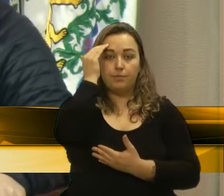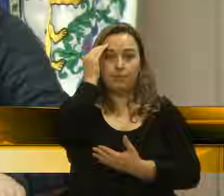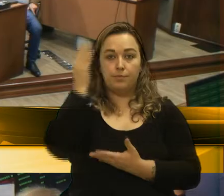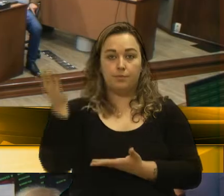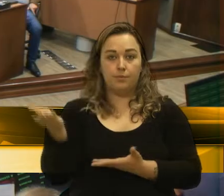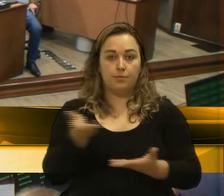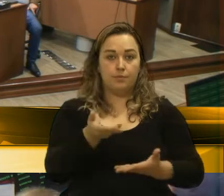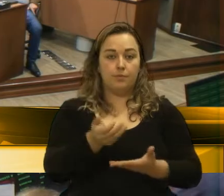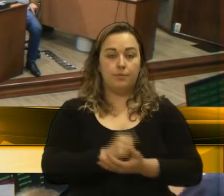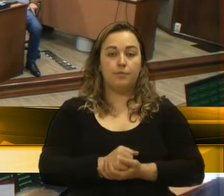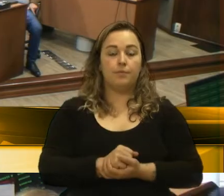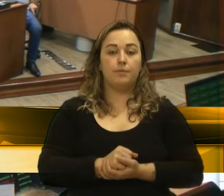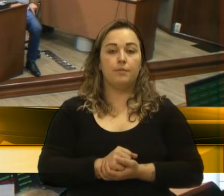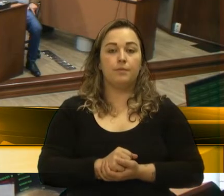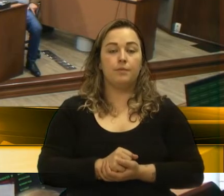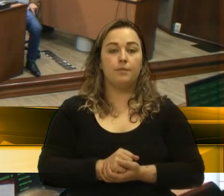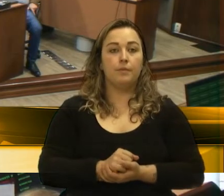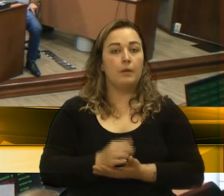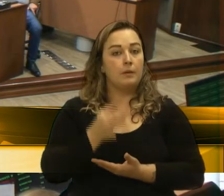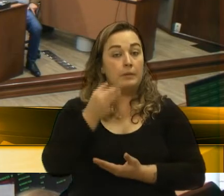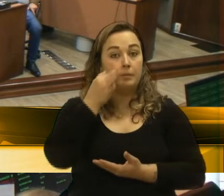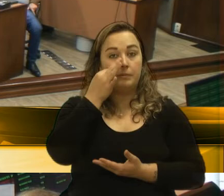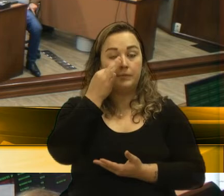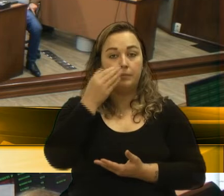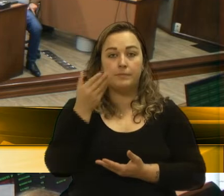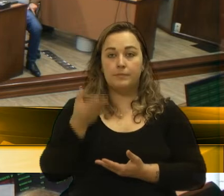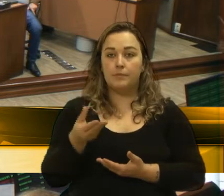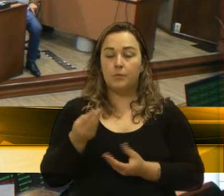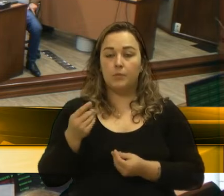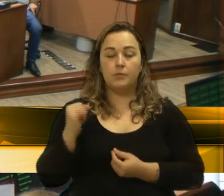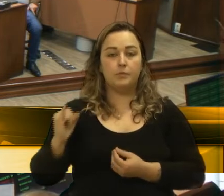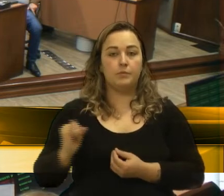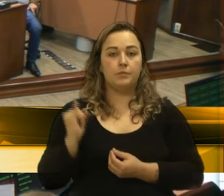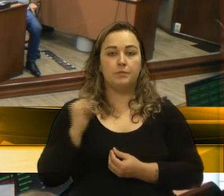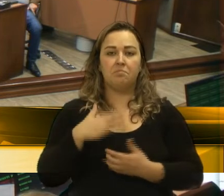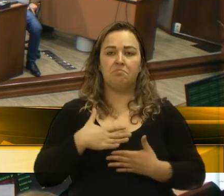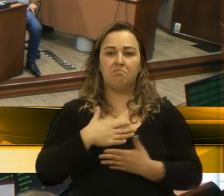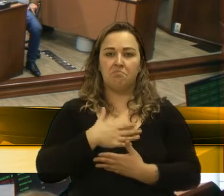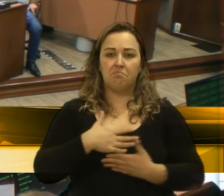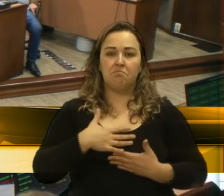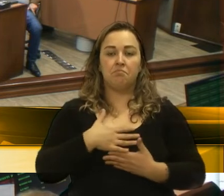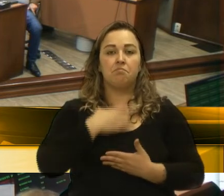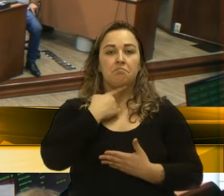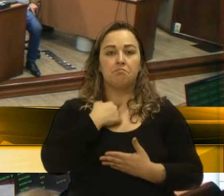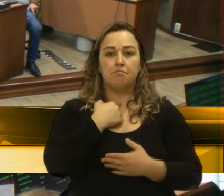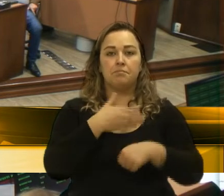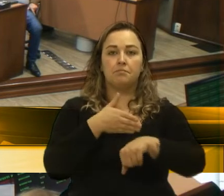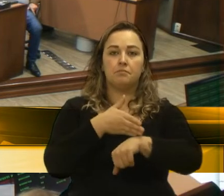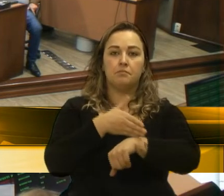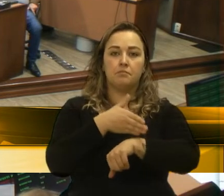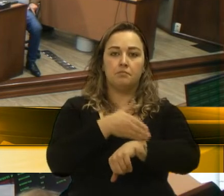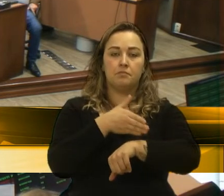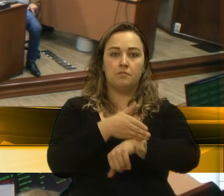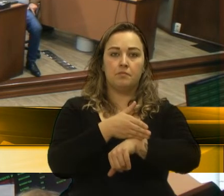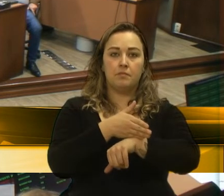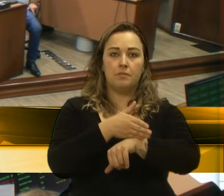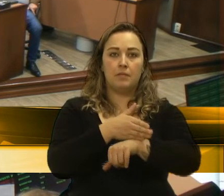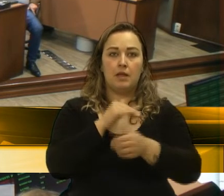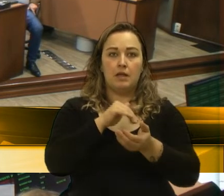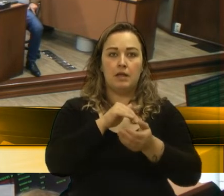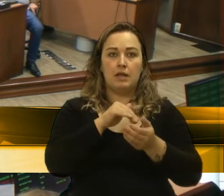vereador. A nossa presença lá foi gratificante, porque além do que a secretária Maria do